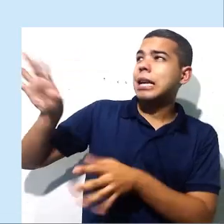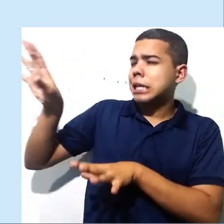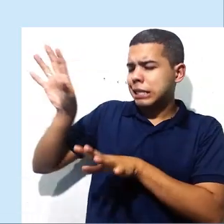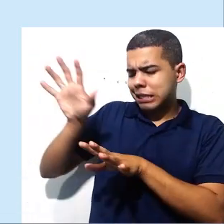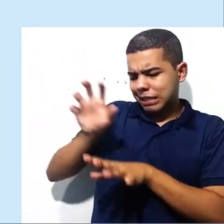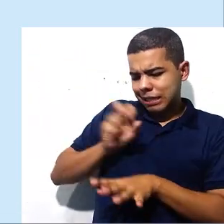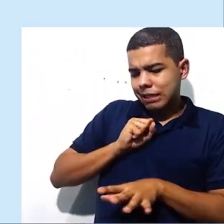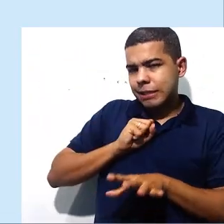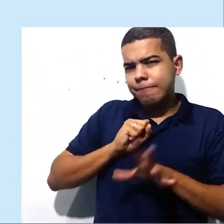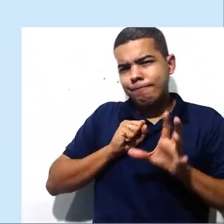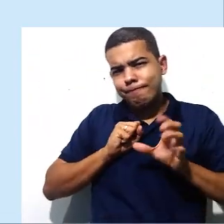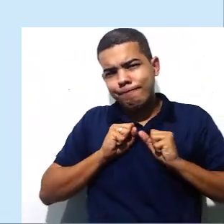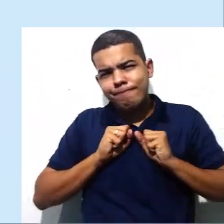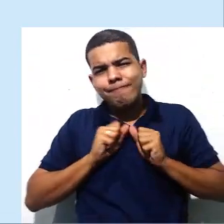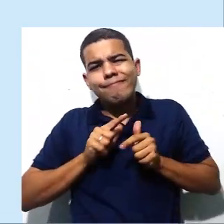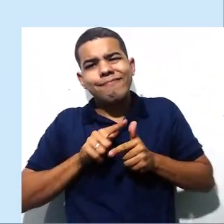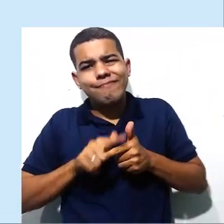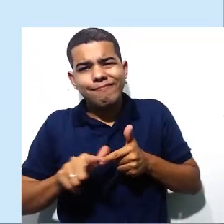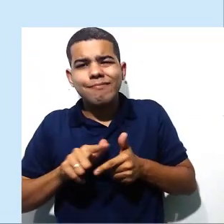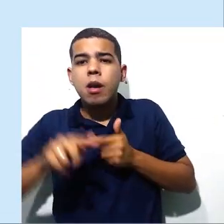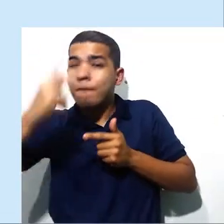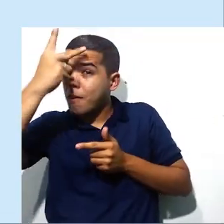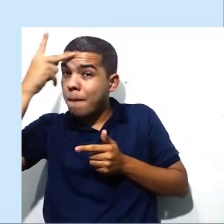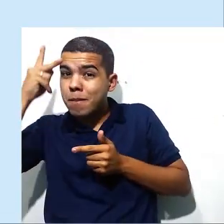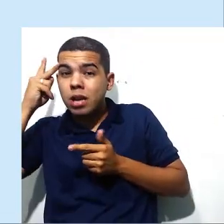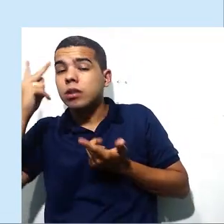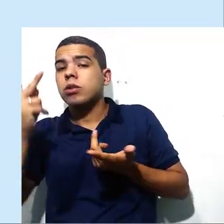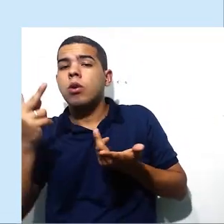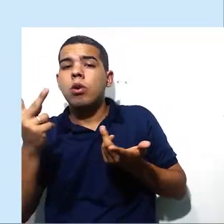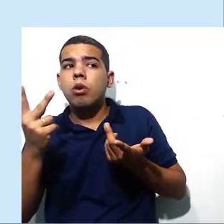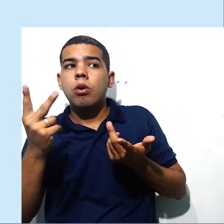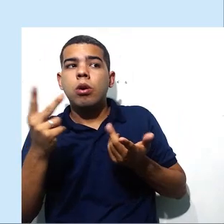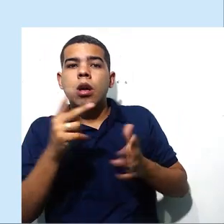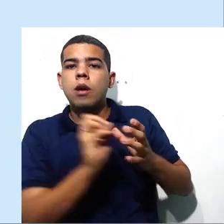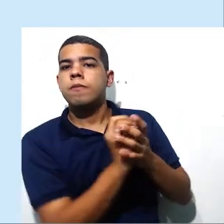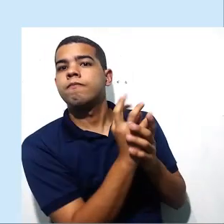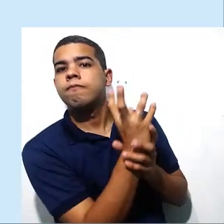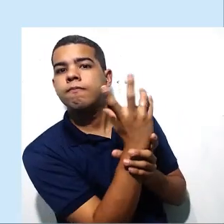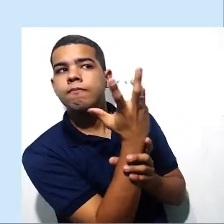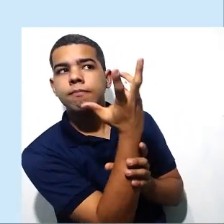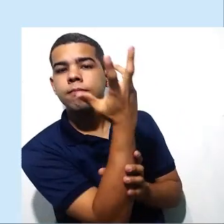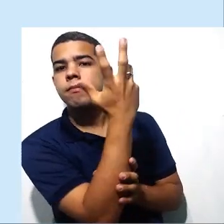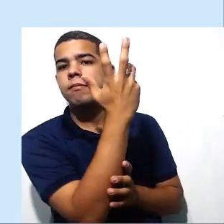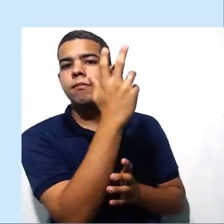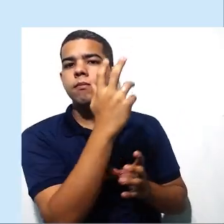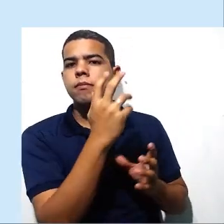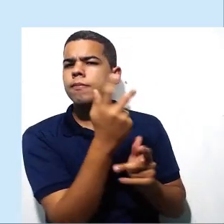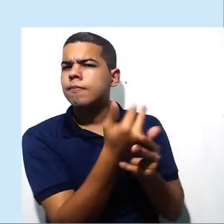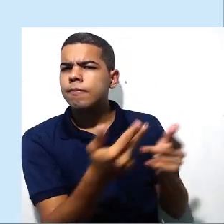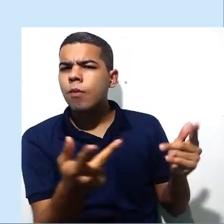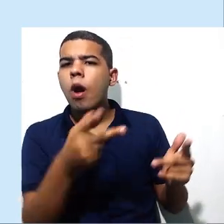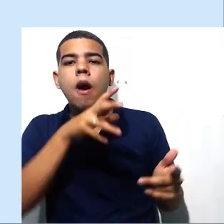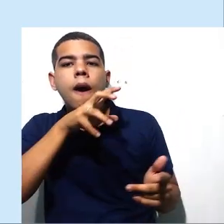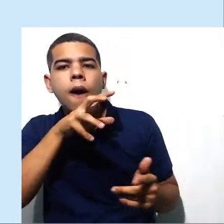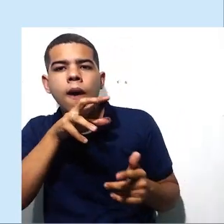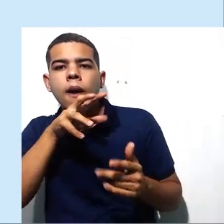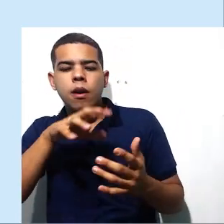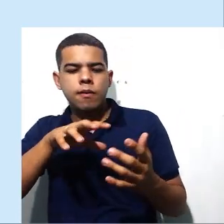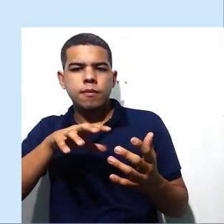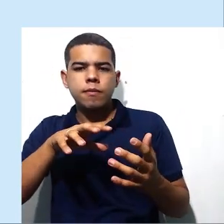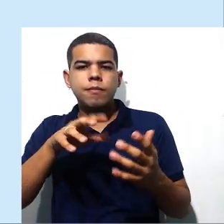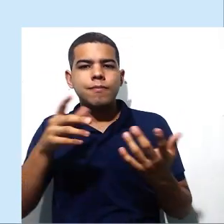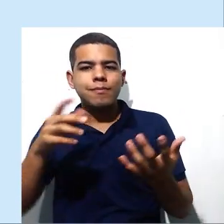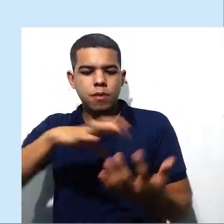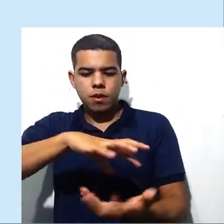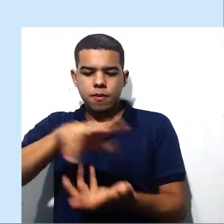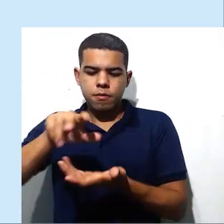à vida na Terra, quando se trata das plantas, dos vegetais, dos animais e de todo o nosso ecossistema que